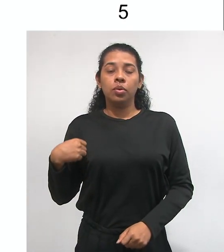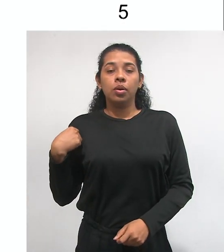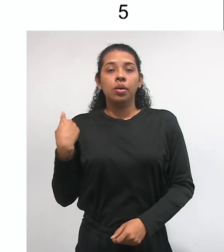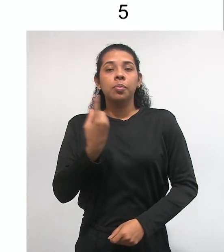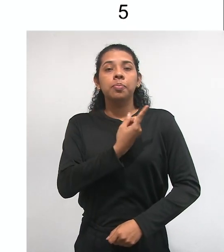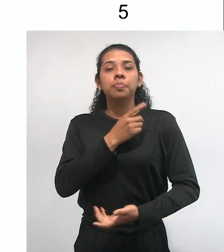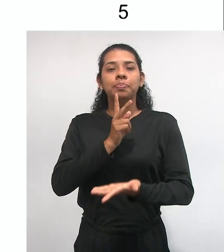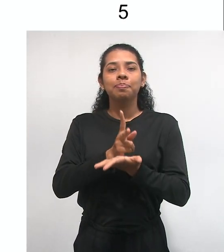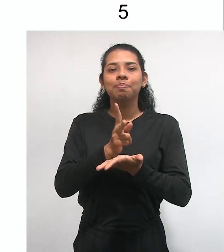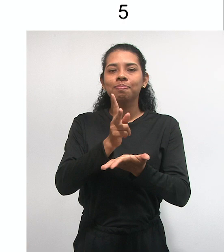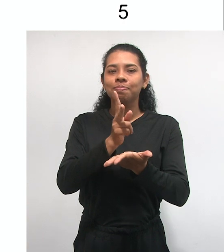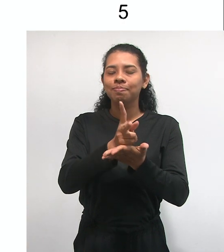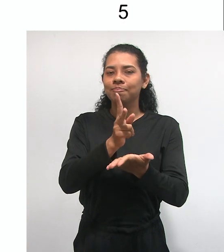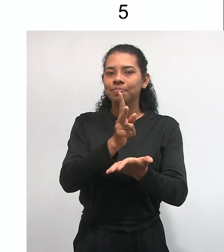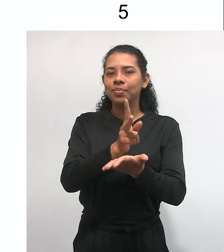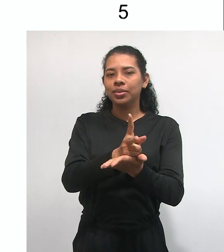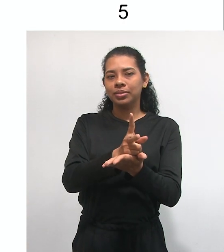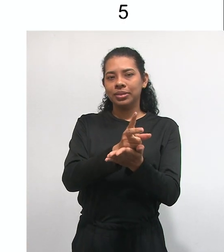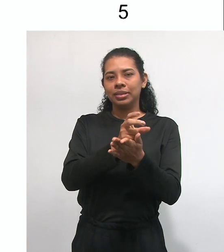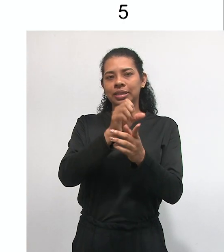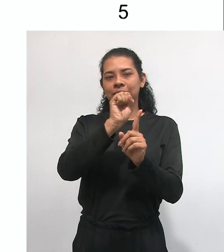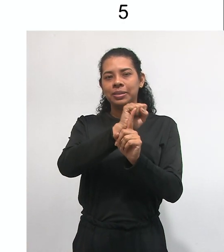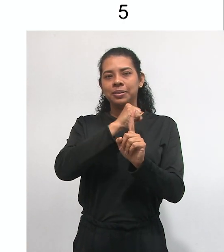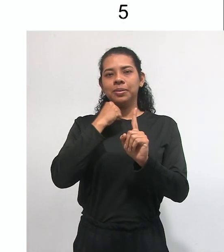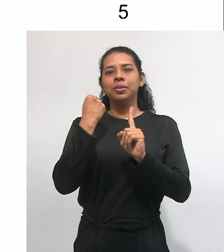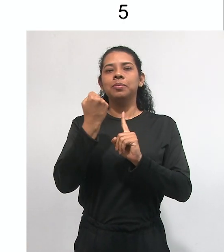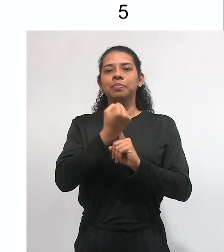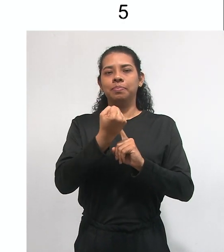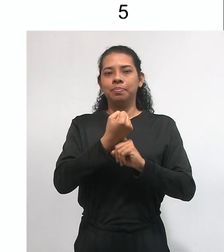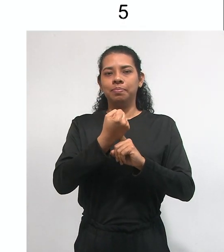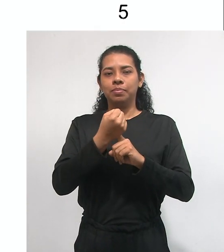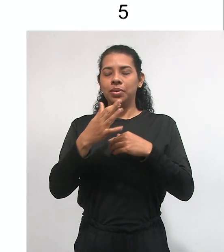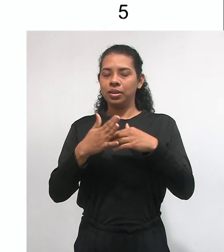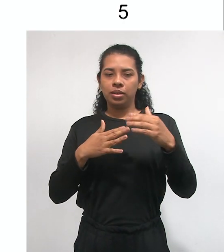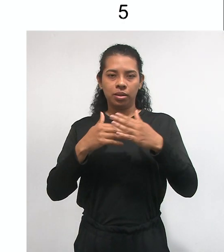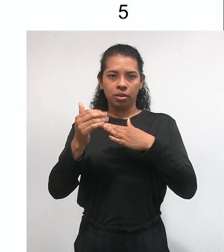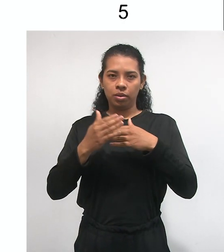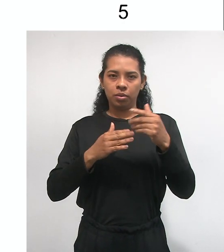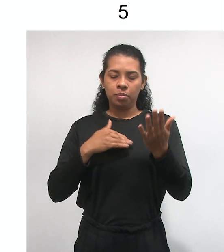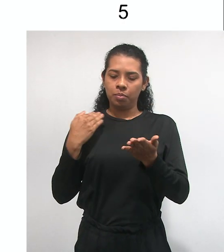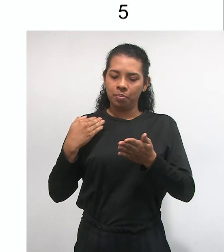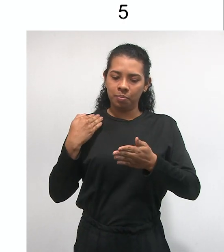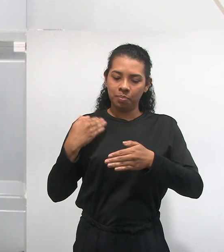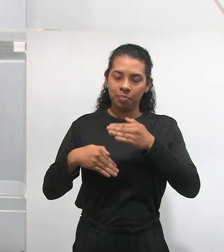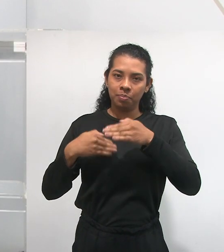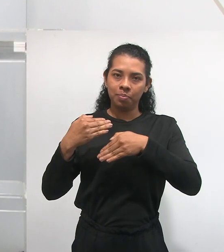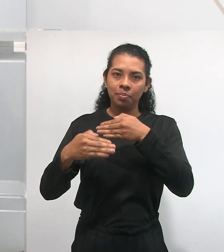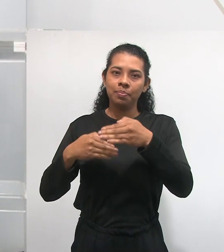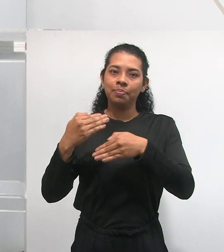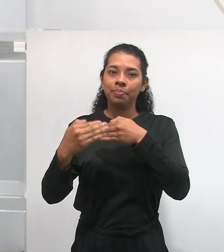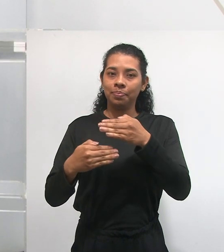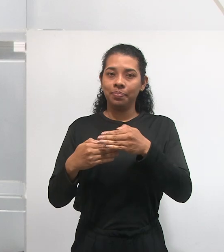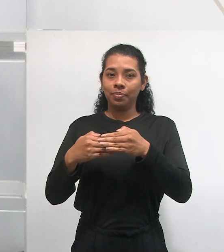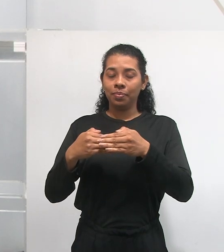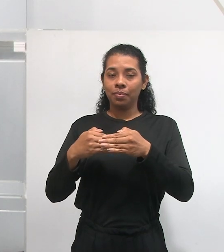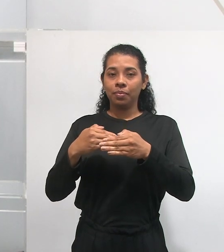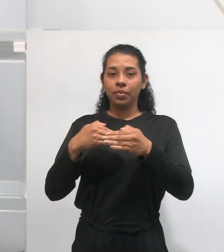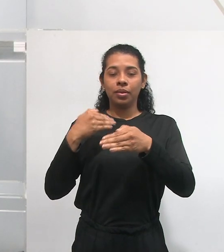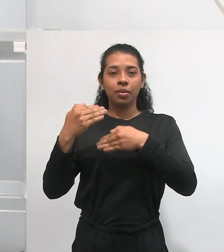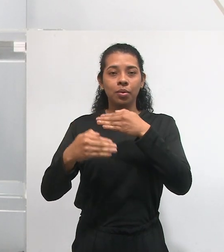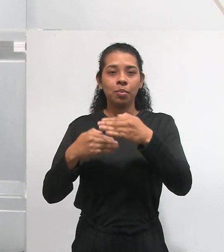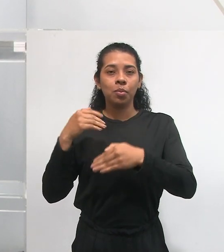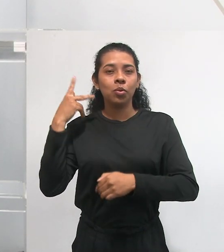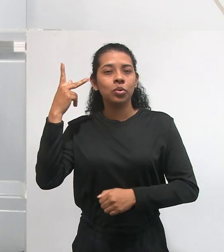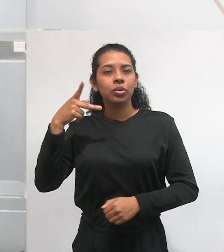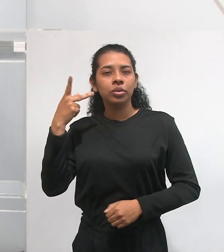participação comunitária. Qualquer desenvolvimento, qualquer trabalho político, social que é feito